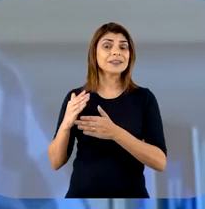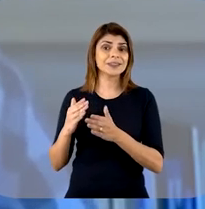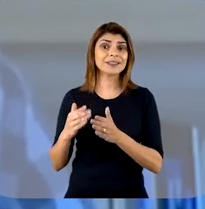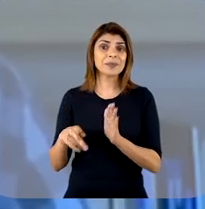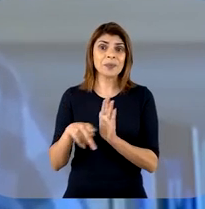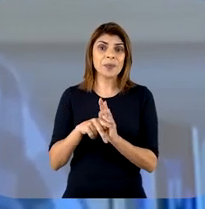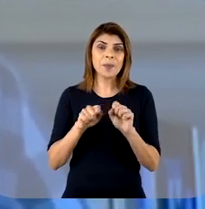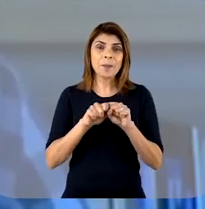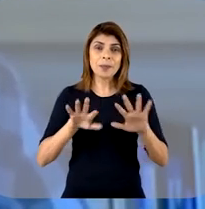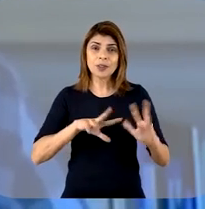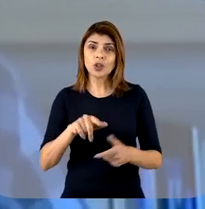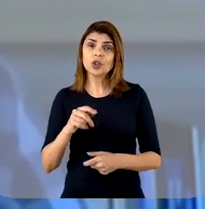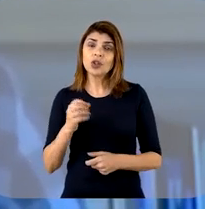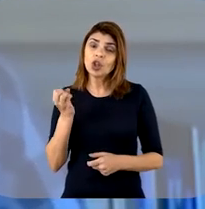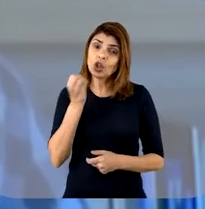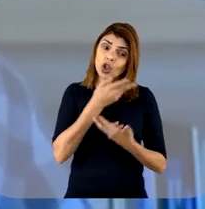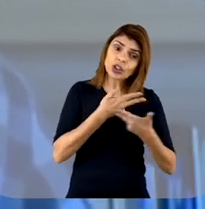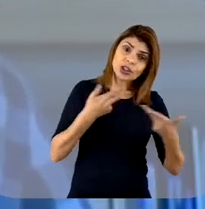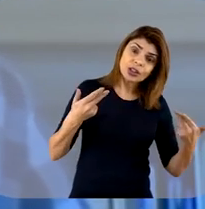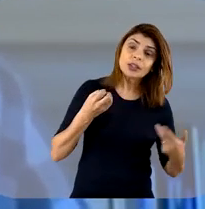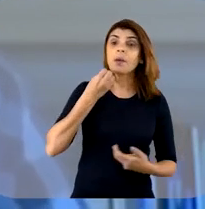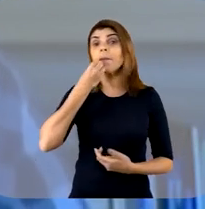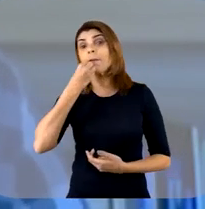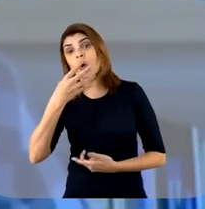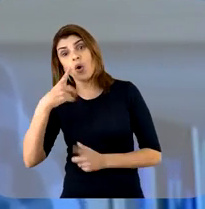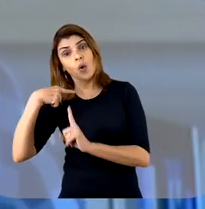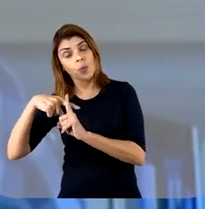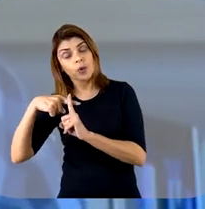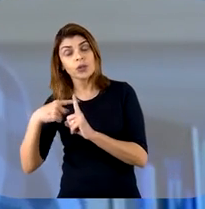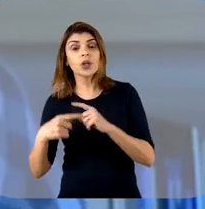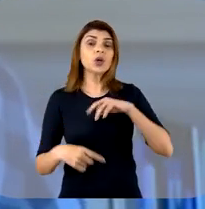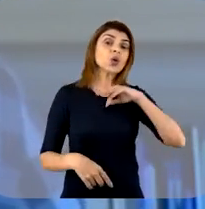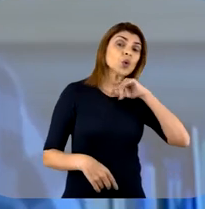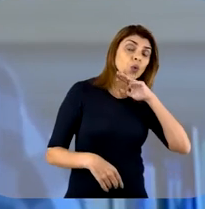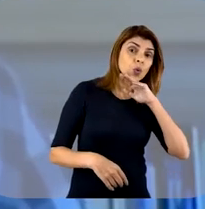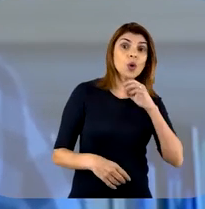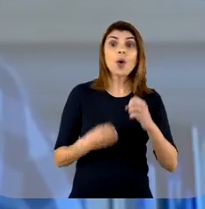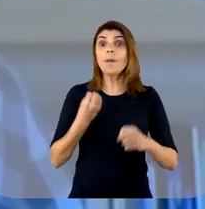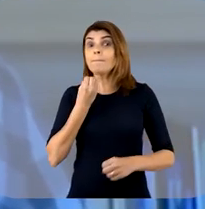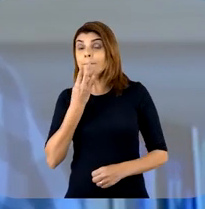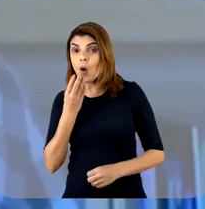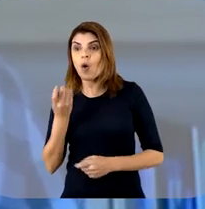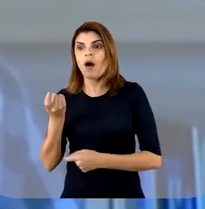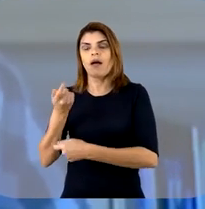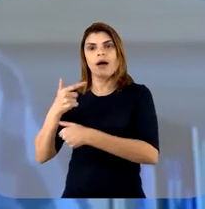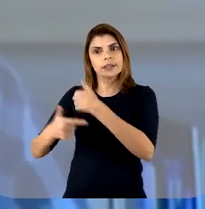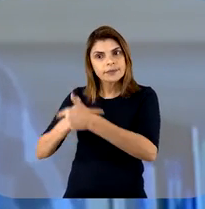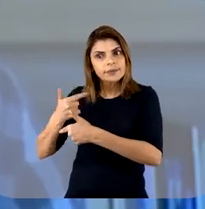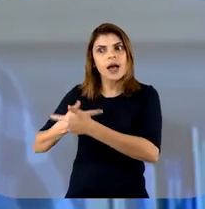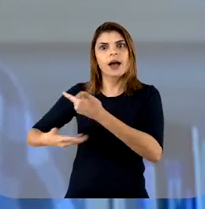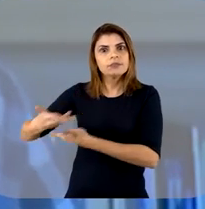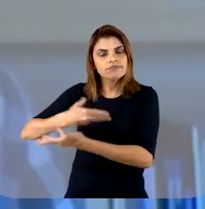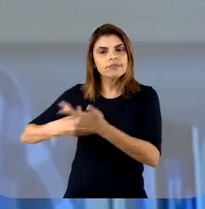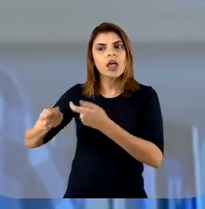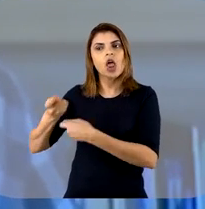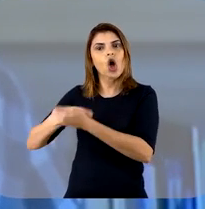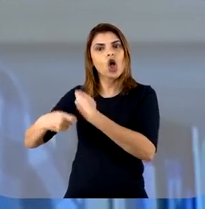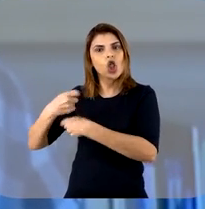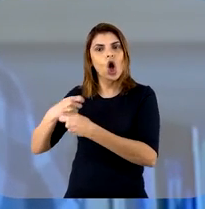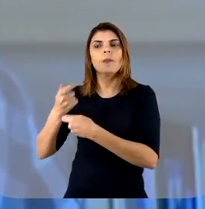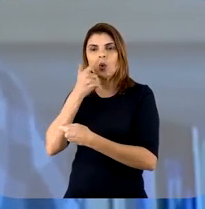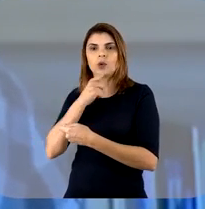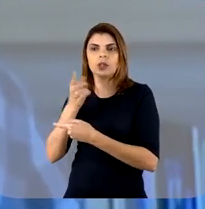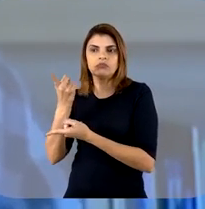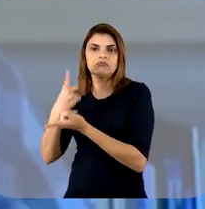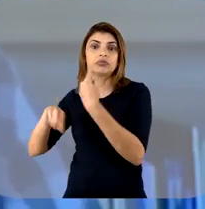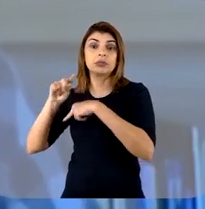coisas, uma notícia boa e uma notícia ruim. Uma notícia boa é que a atividade econômica voltou, digamos assim, a rodar. Uma notícia ruim